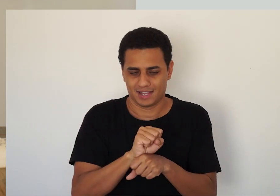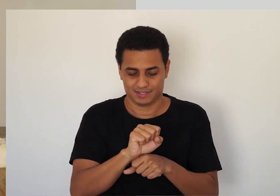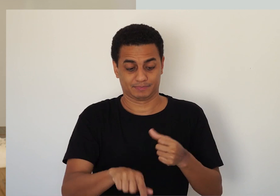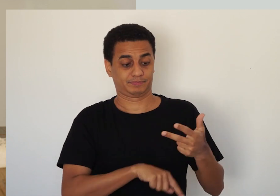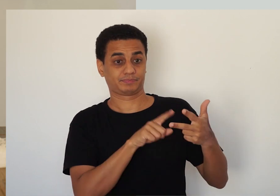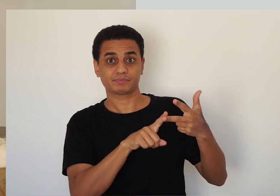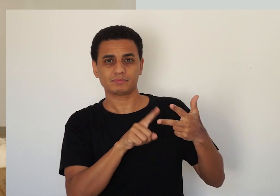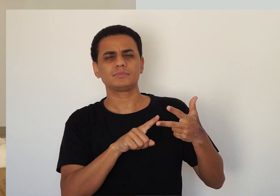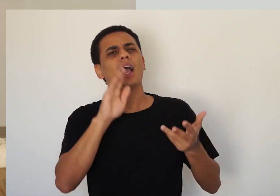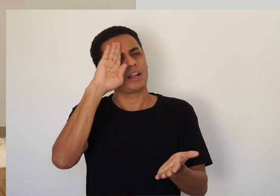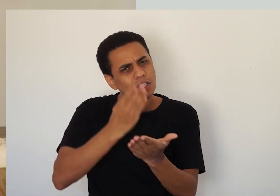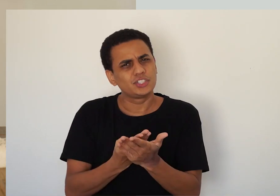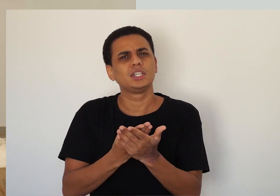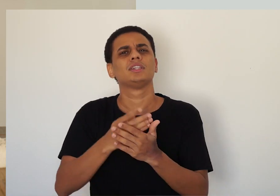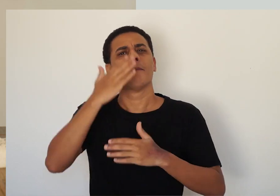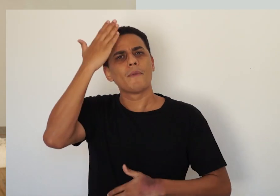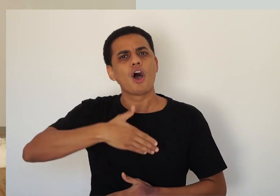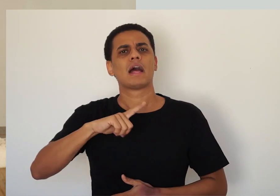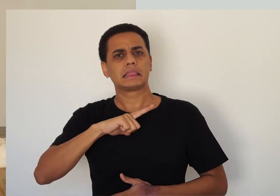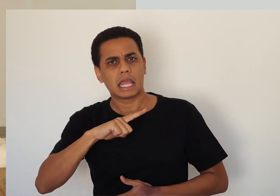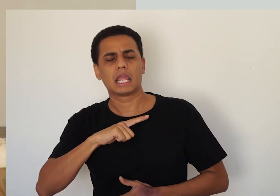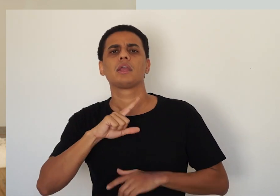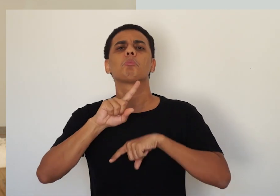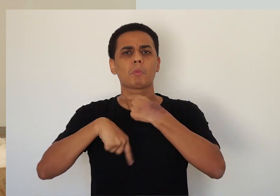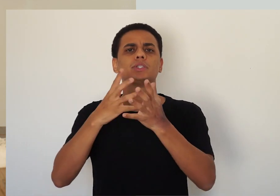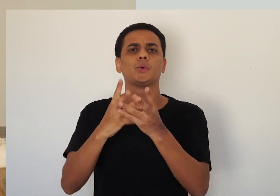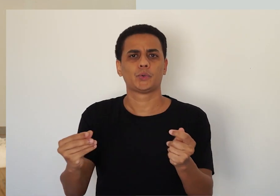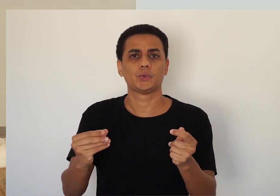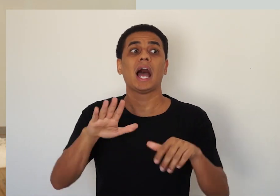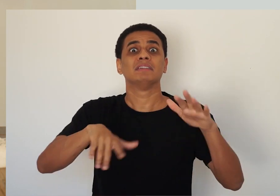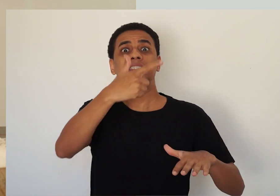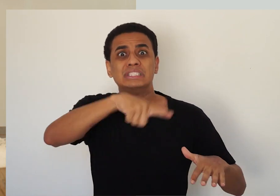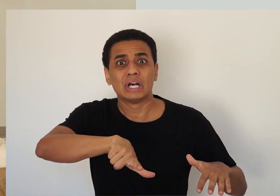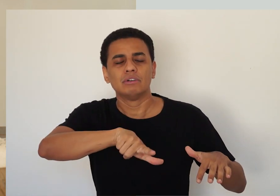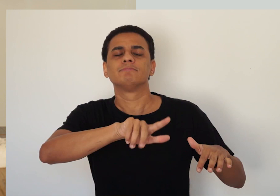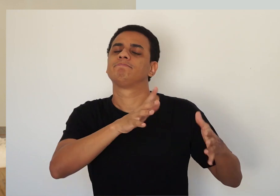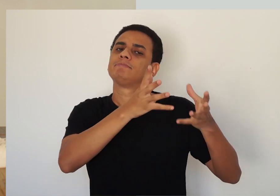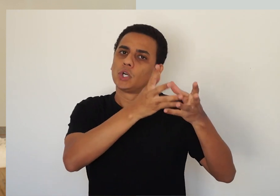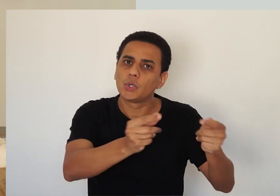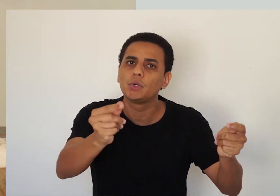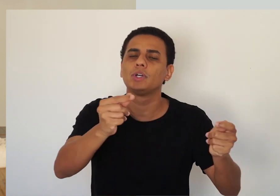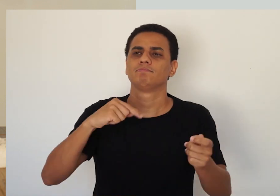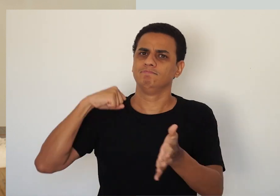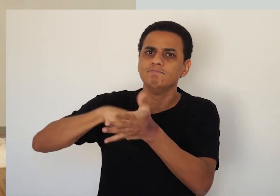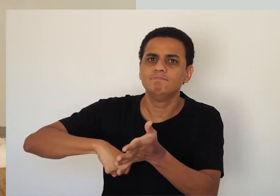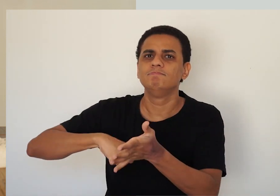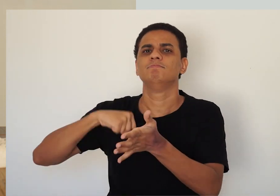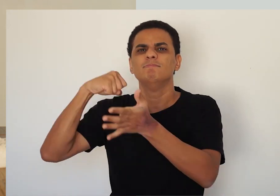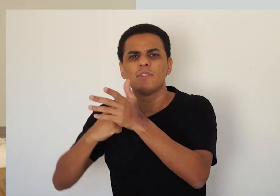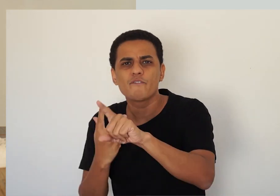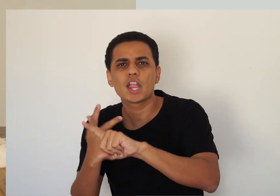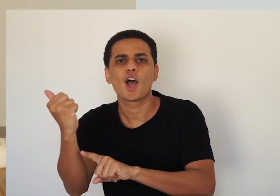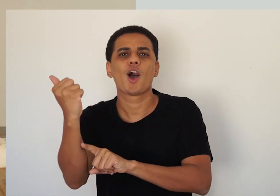Terceiro, creia, elas são passageiras. Elas voltam, mas elas passam e nós vencemos, não é?